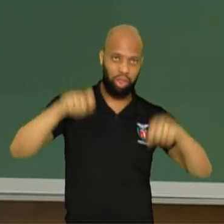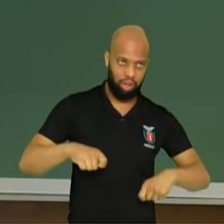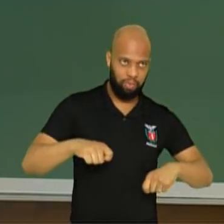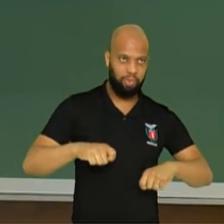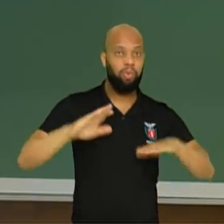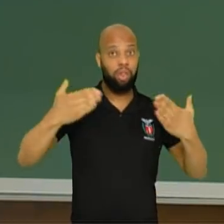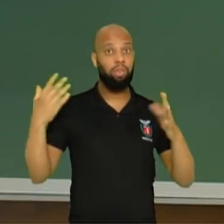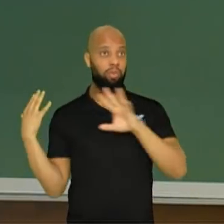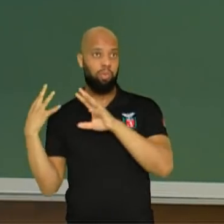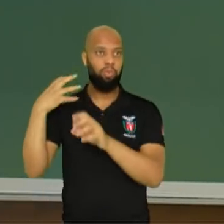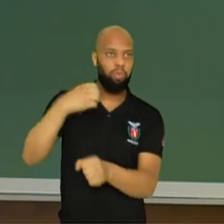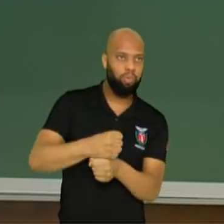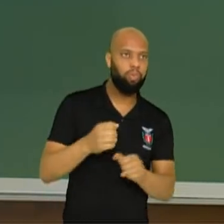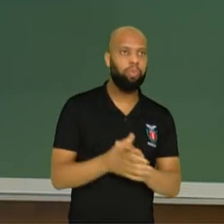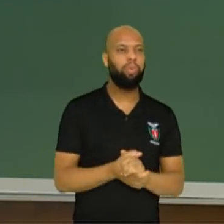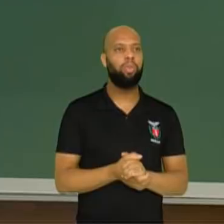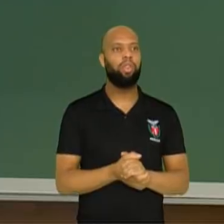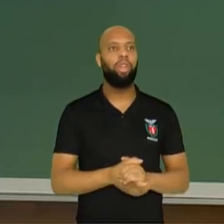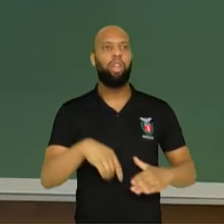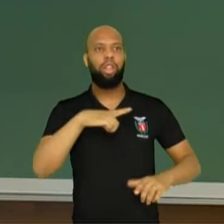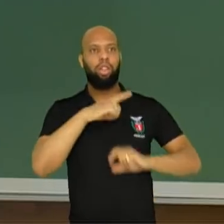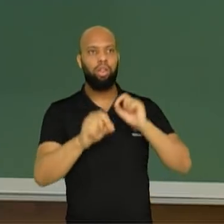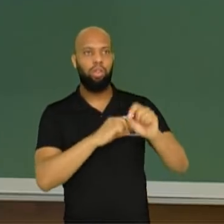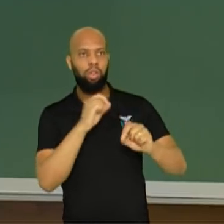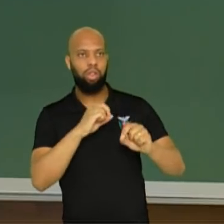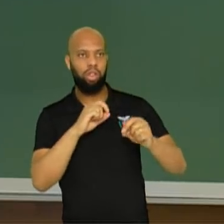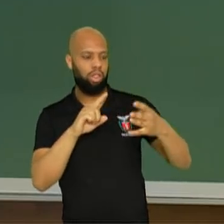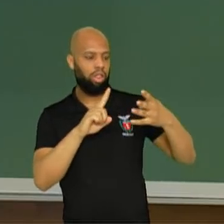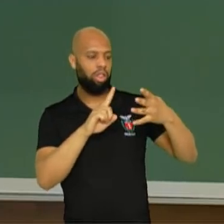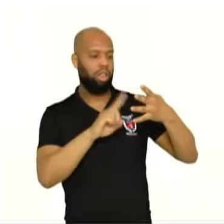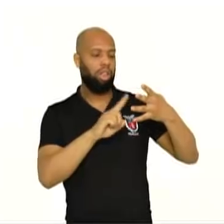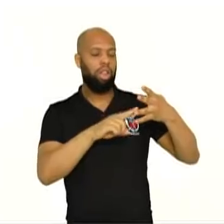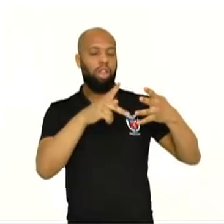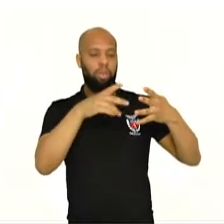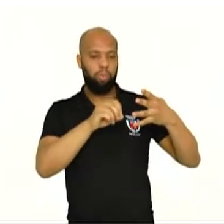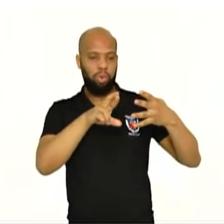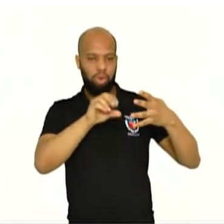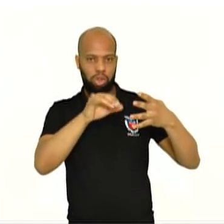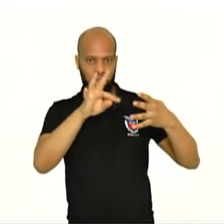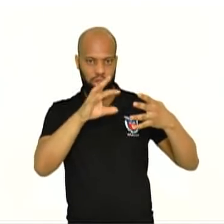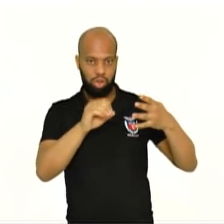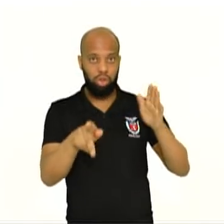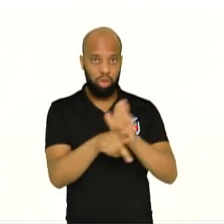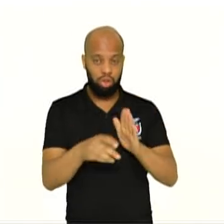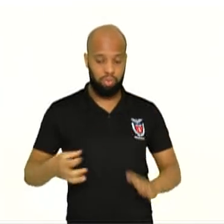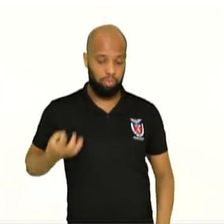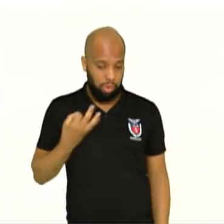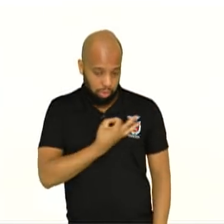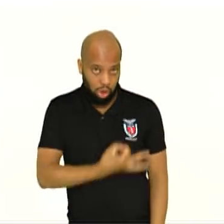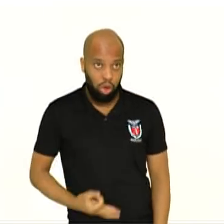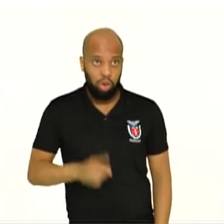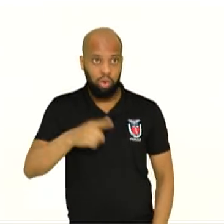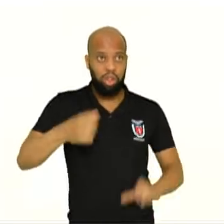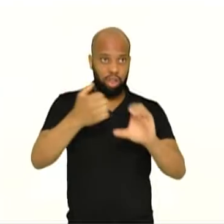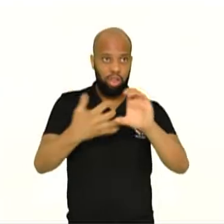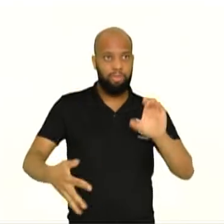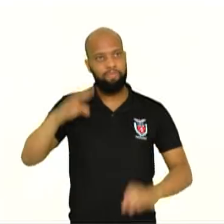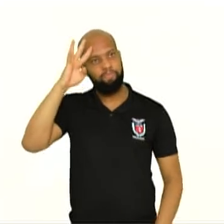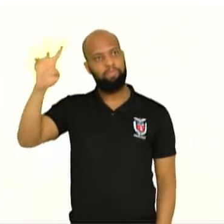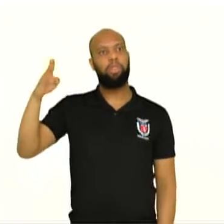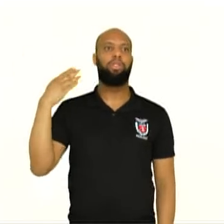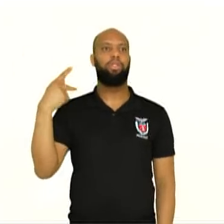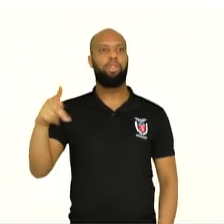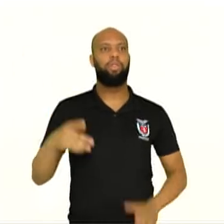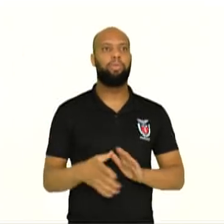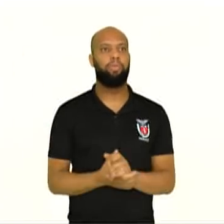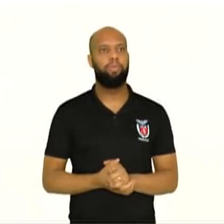só para retomar, os porócitos dão origem aos poros, que é a característica principal desse